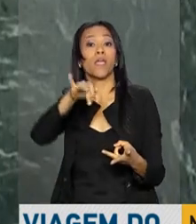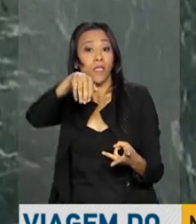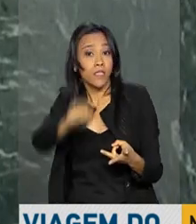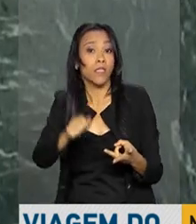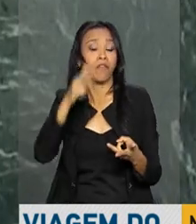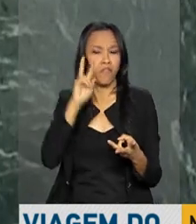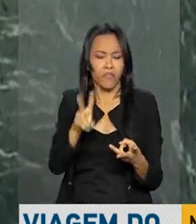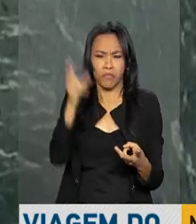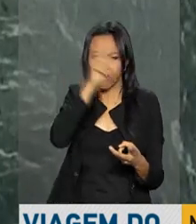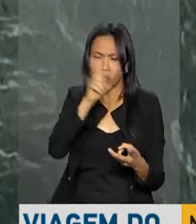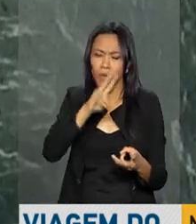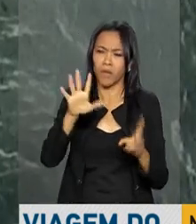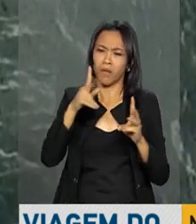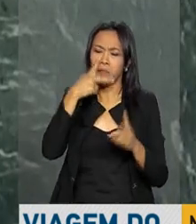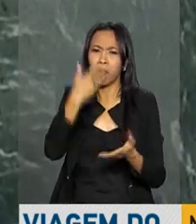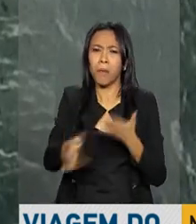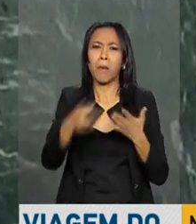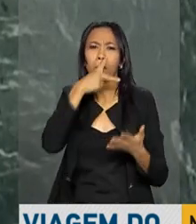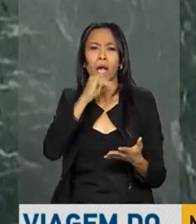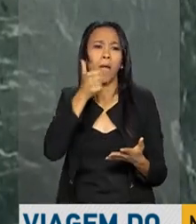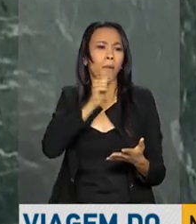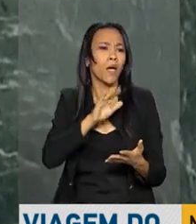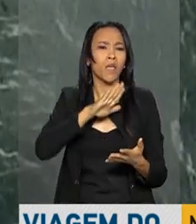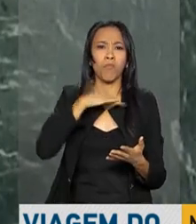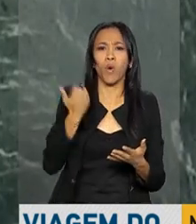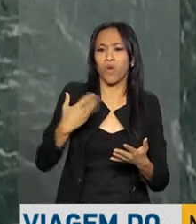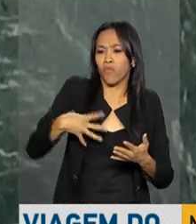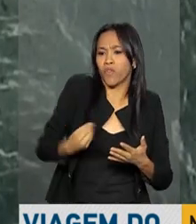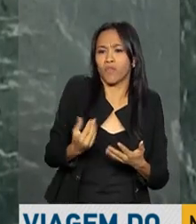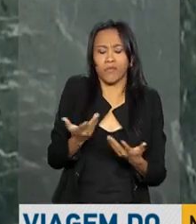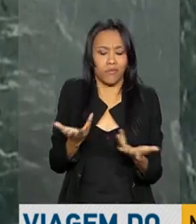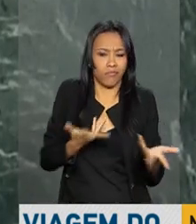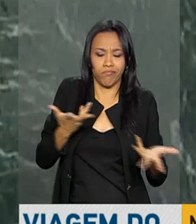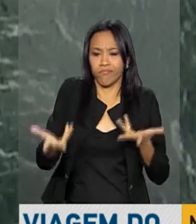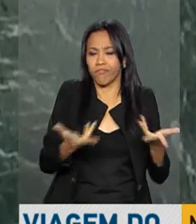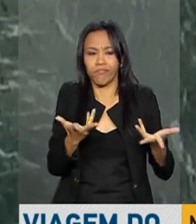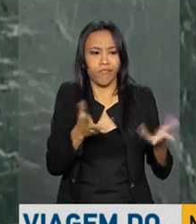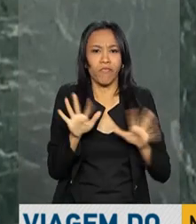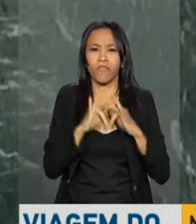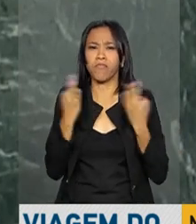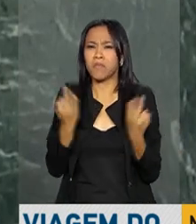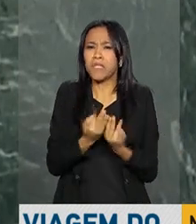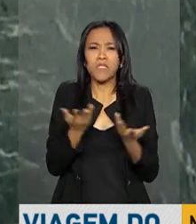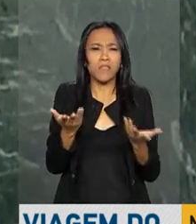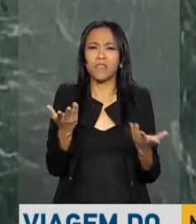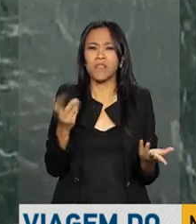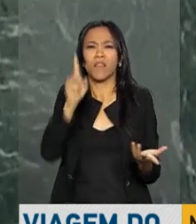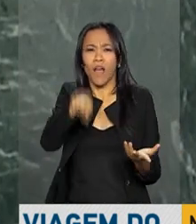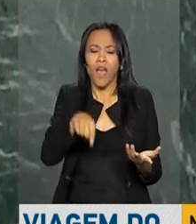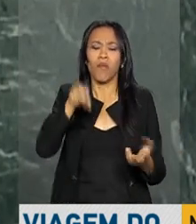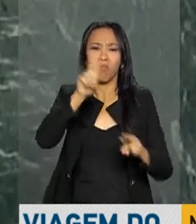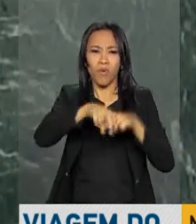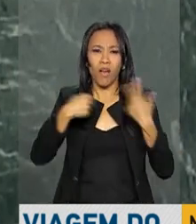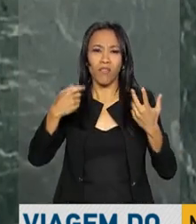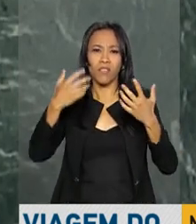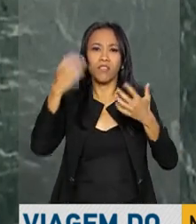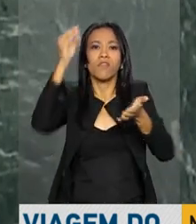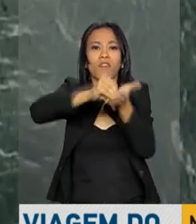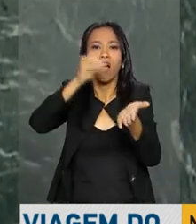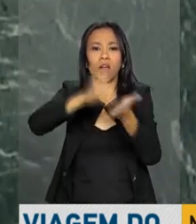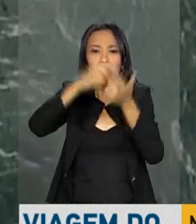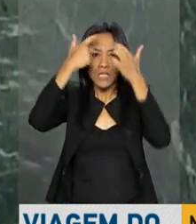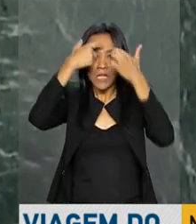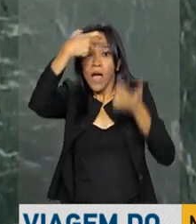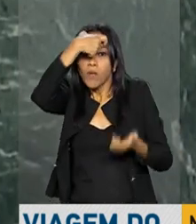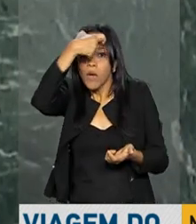perderam pais, mães, filhos, filhas. São famílias que foram tragadas pela irracionalidade